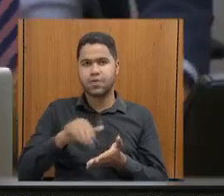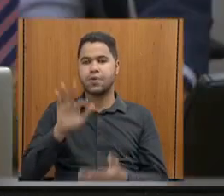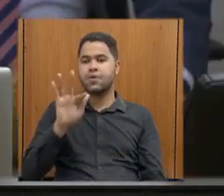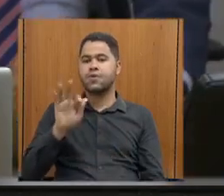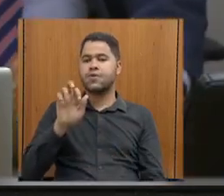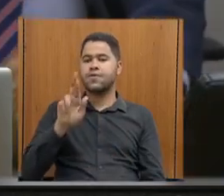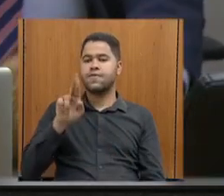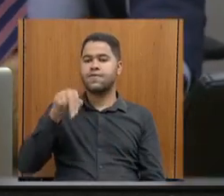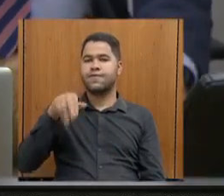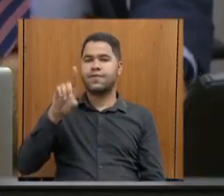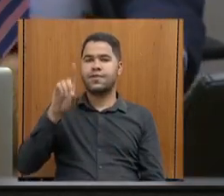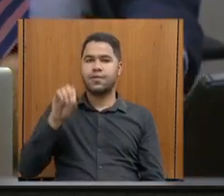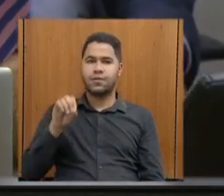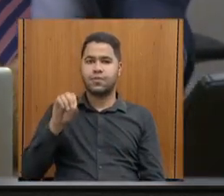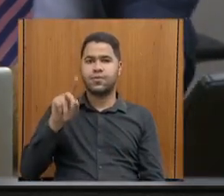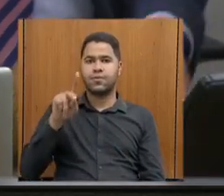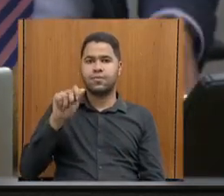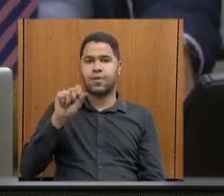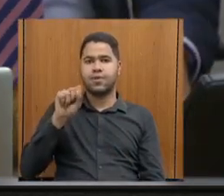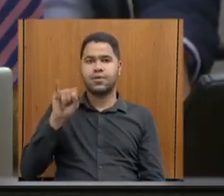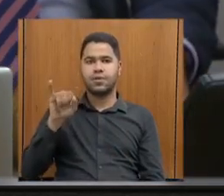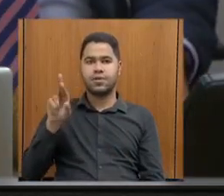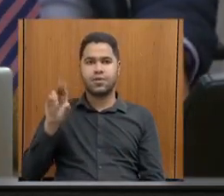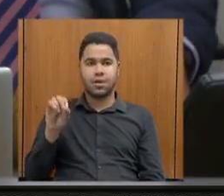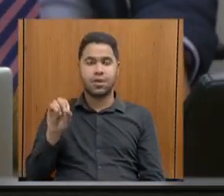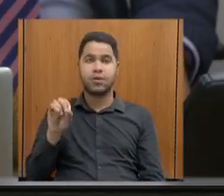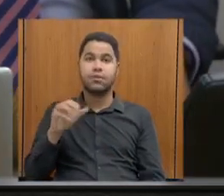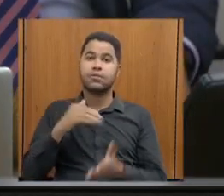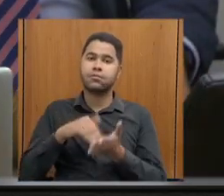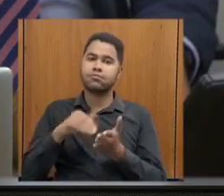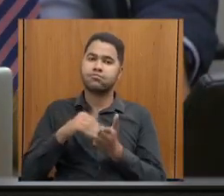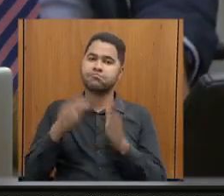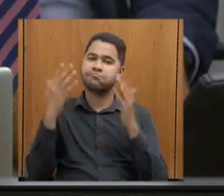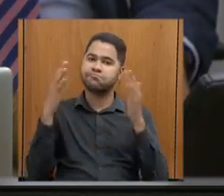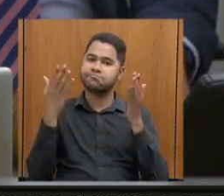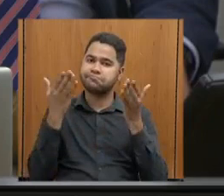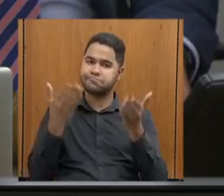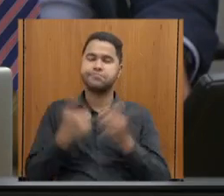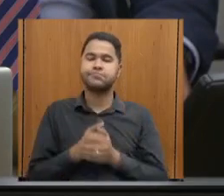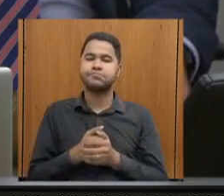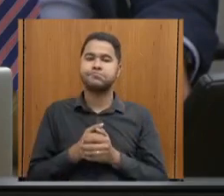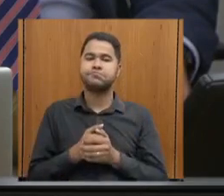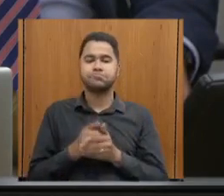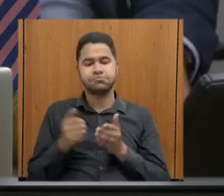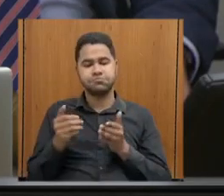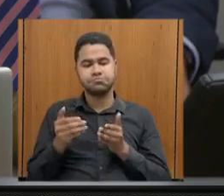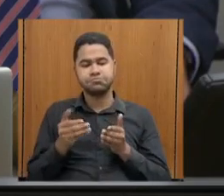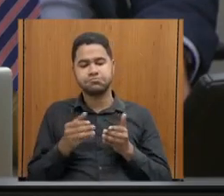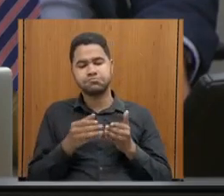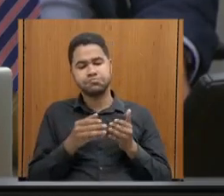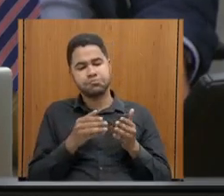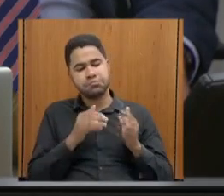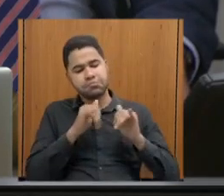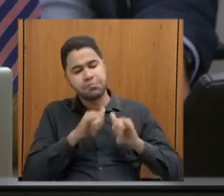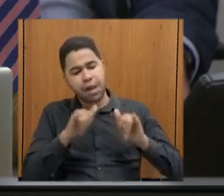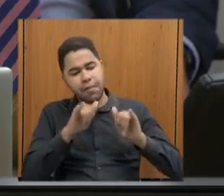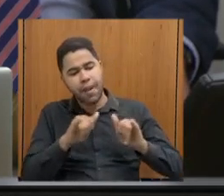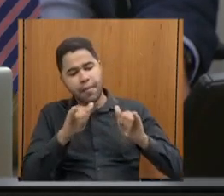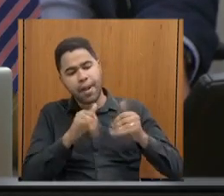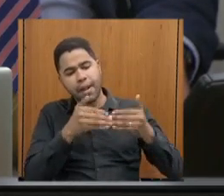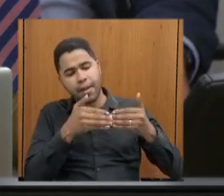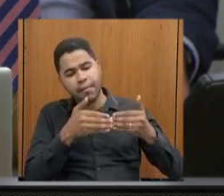Fernando passalio e secretário quero te parabenizar e Pilar condição é de todas essas informações